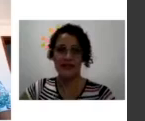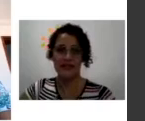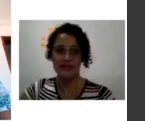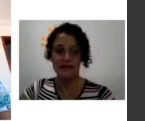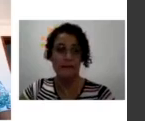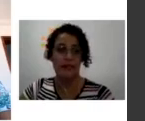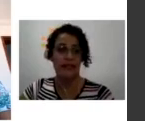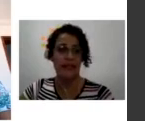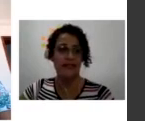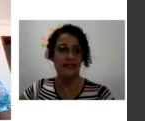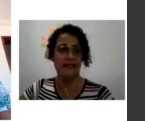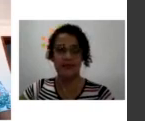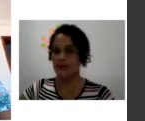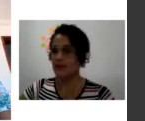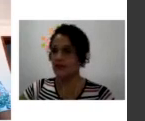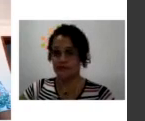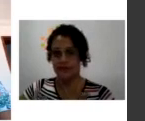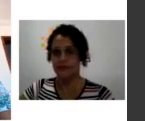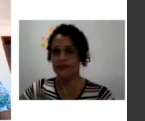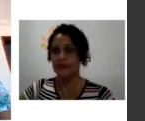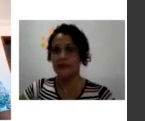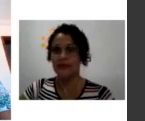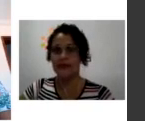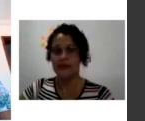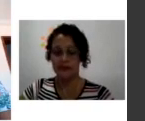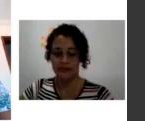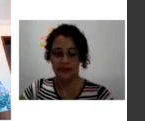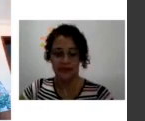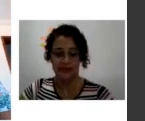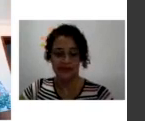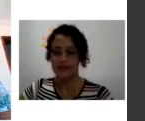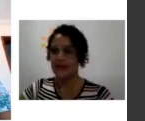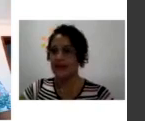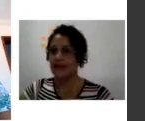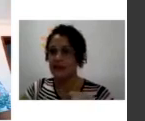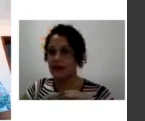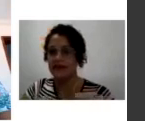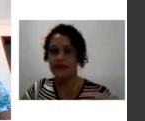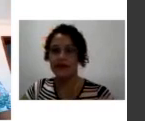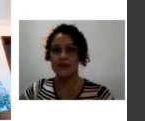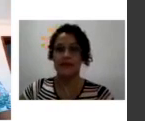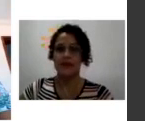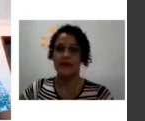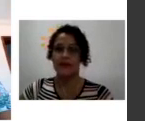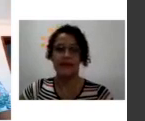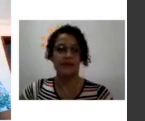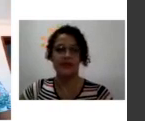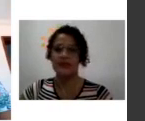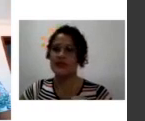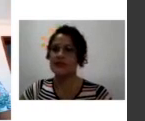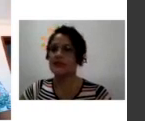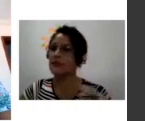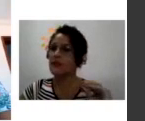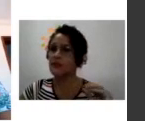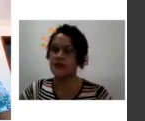estava acontecendo, e aí eu aproveito, né, para dizer que essa parte da fala do professor Manuel, onde